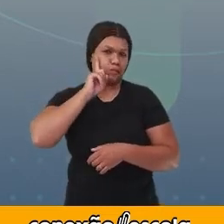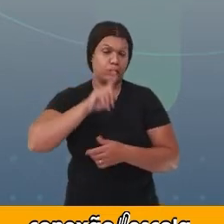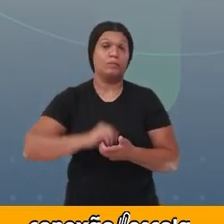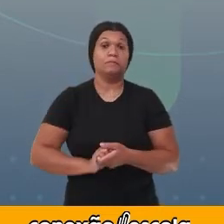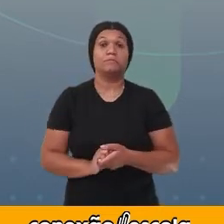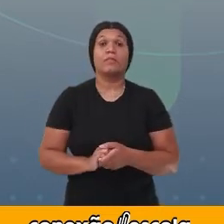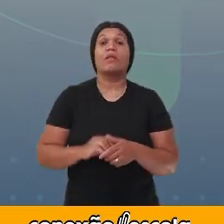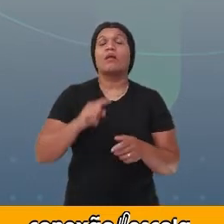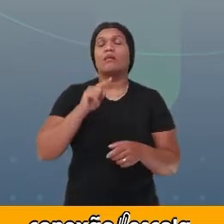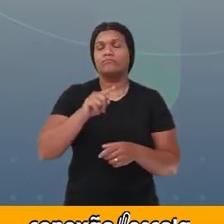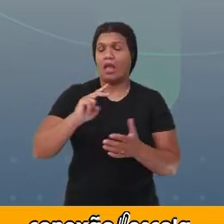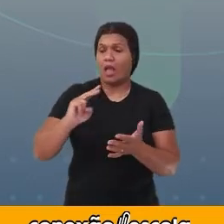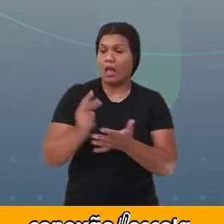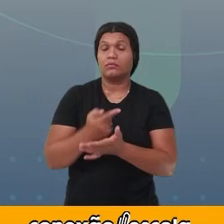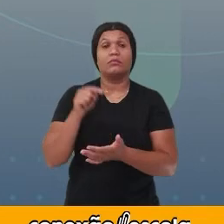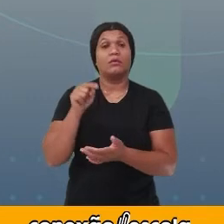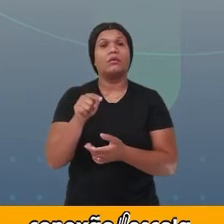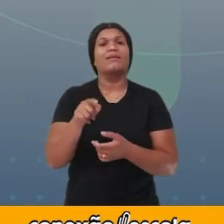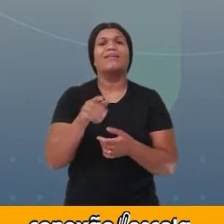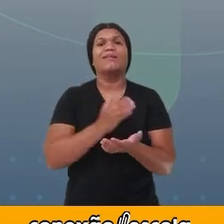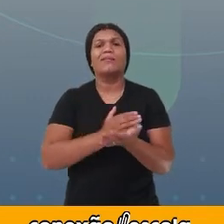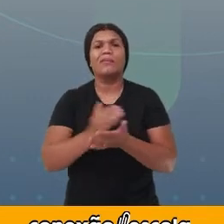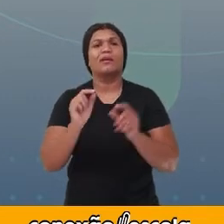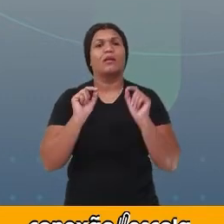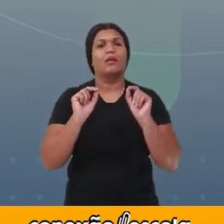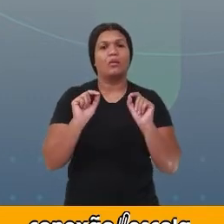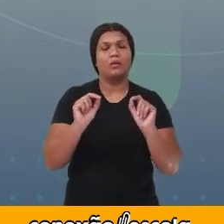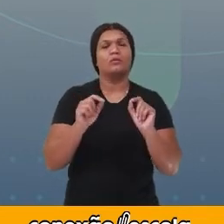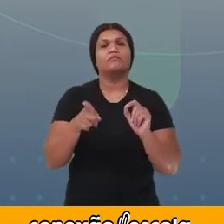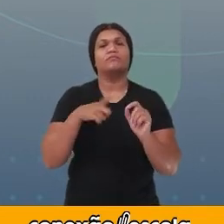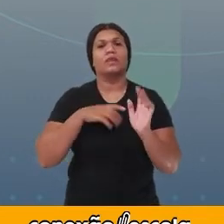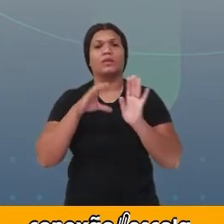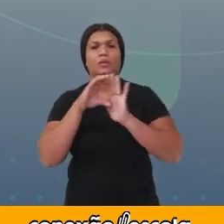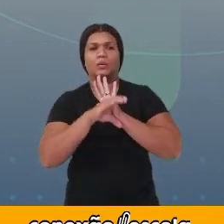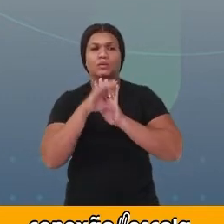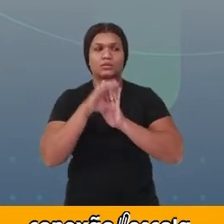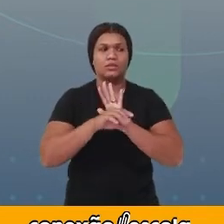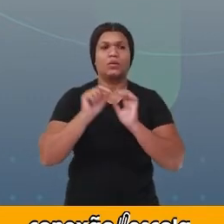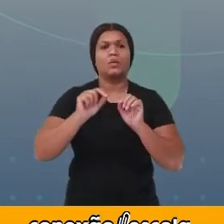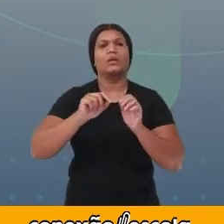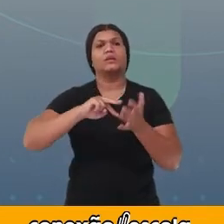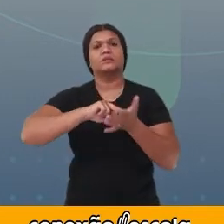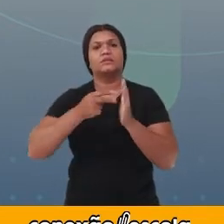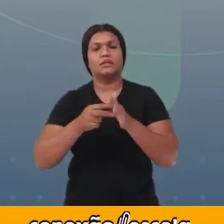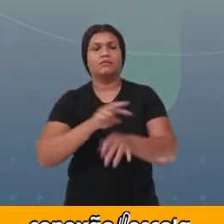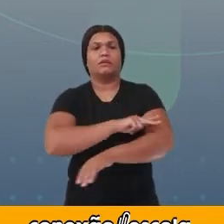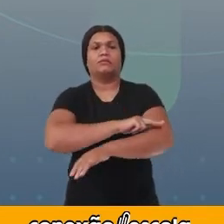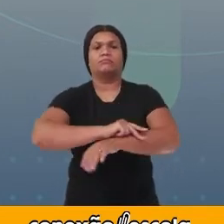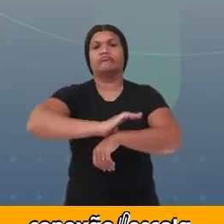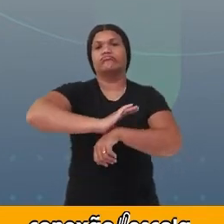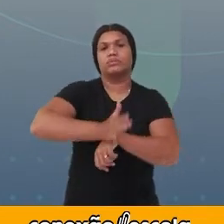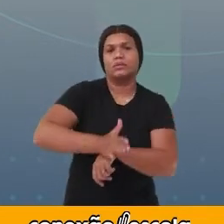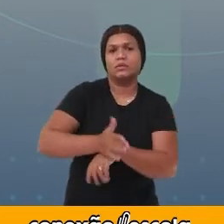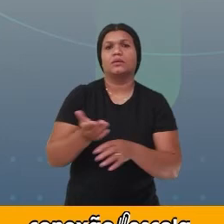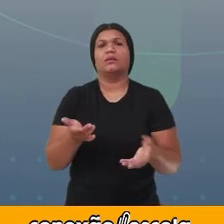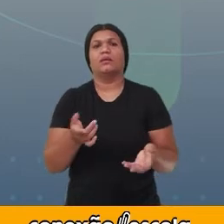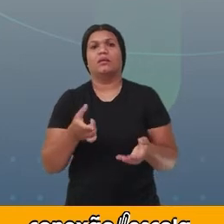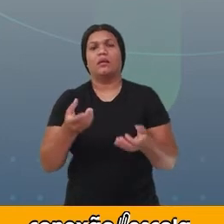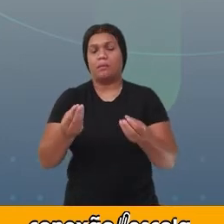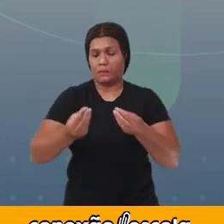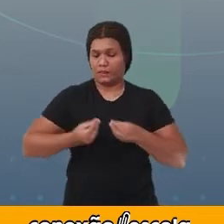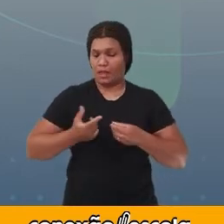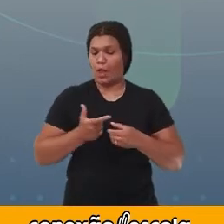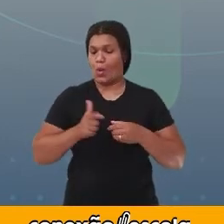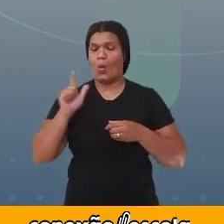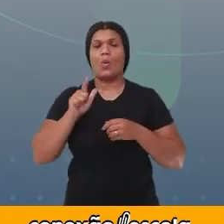desse fato, ela vai fazer o quê? Vai trazer um conceito de o que é racismo, vai trazer uma outra